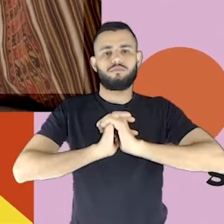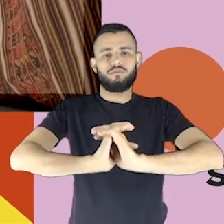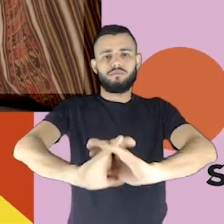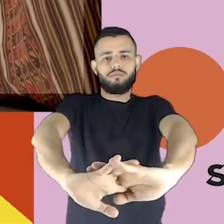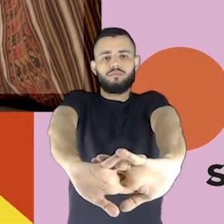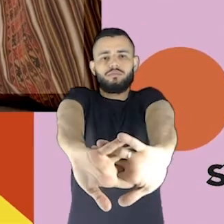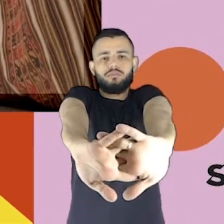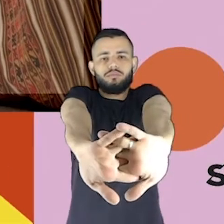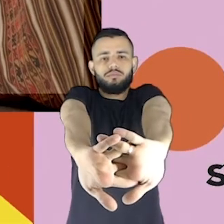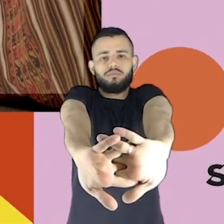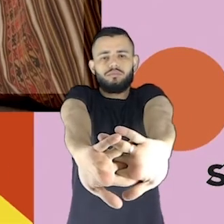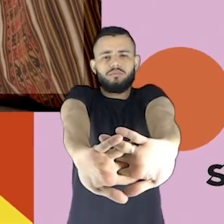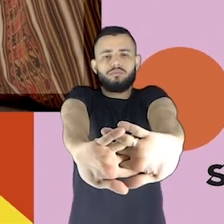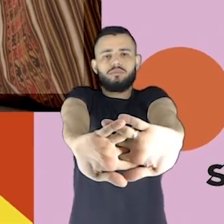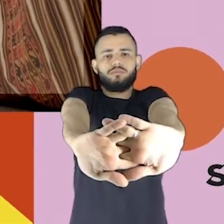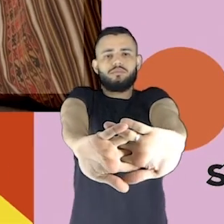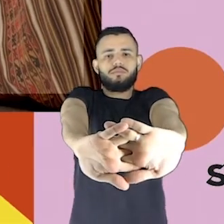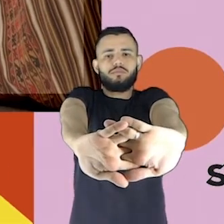Estende a frente.